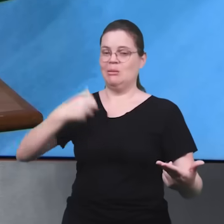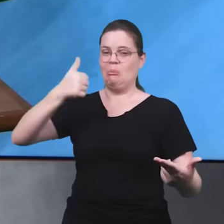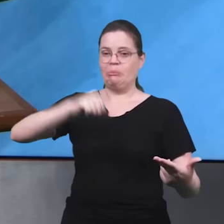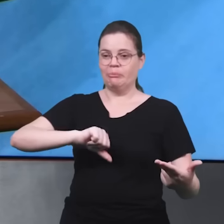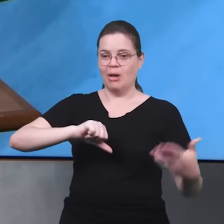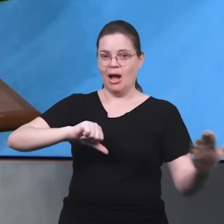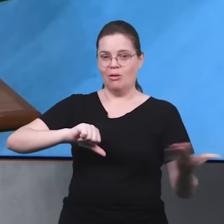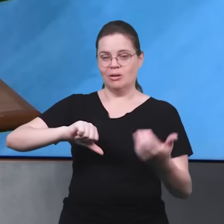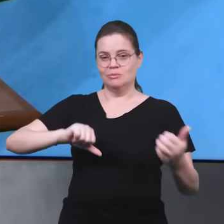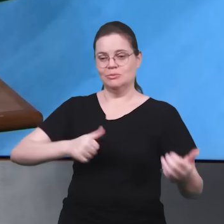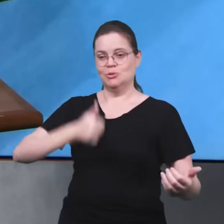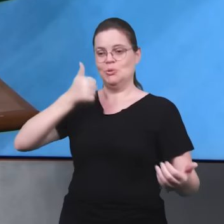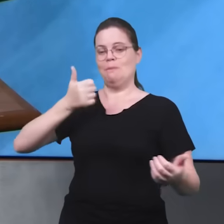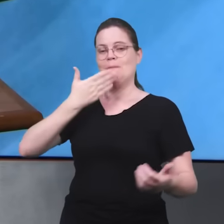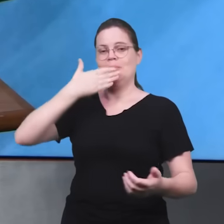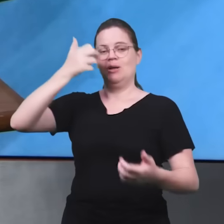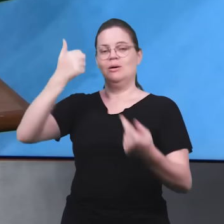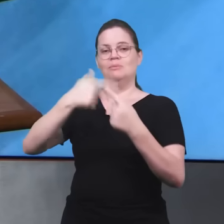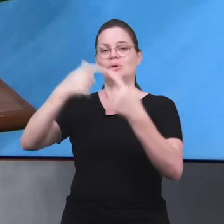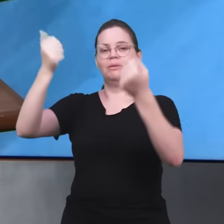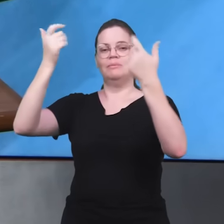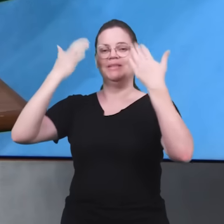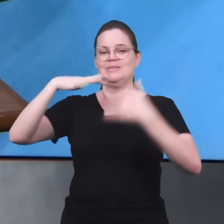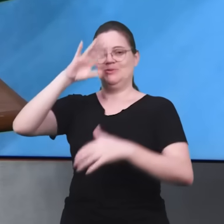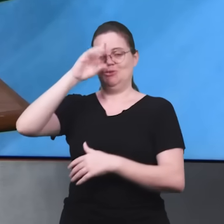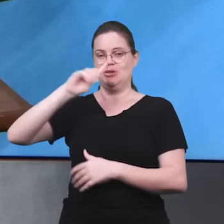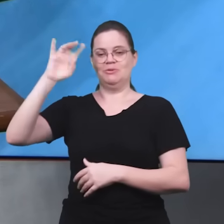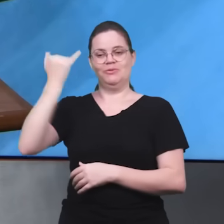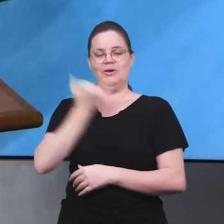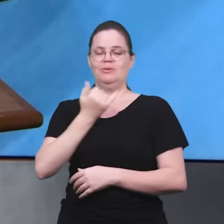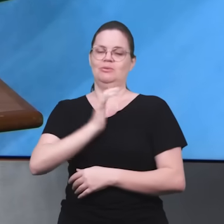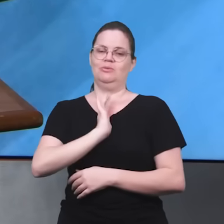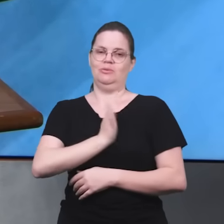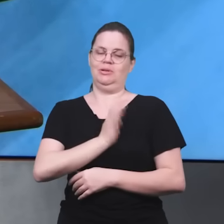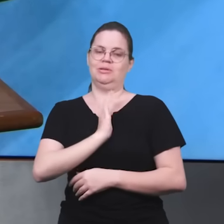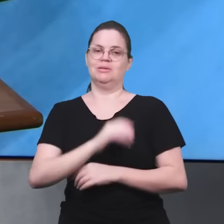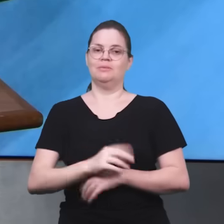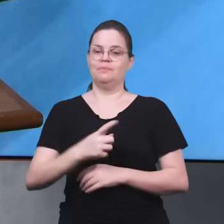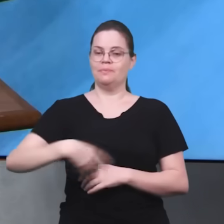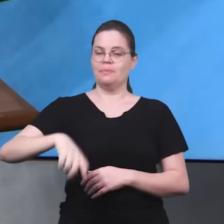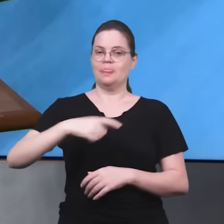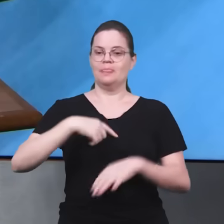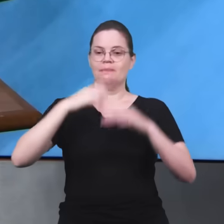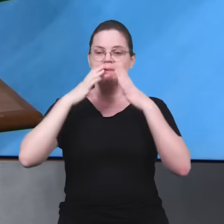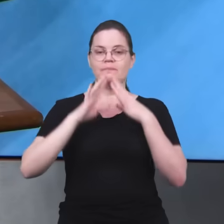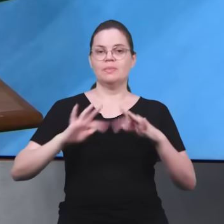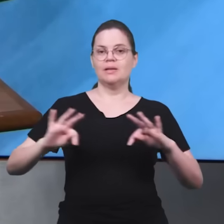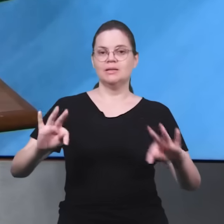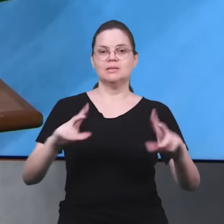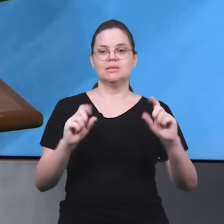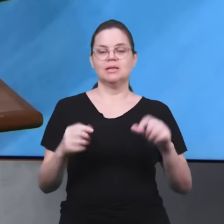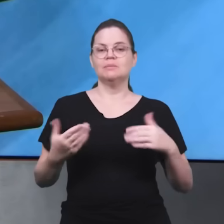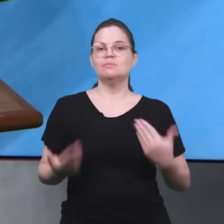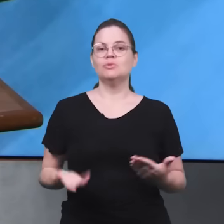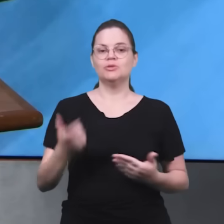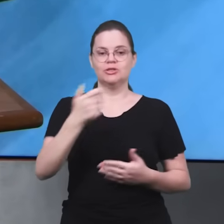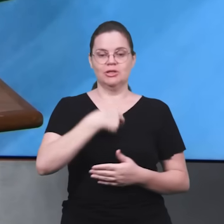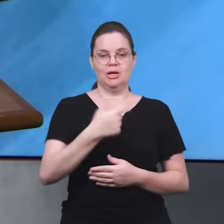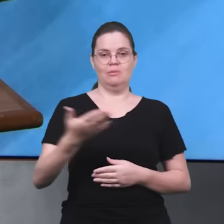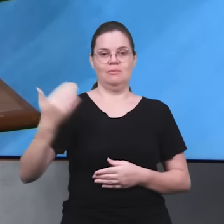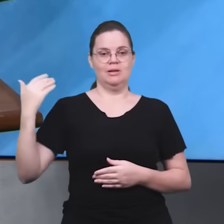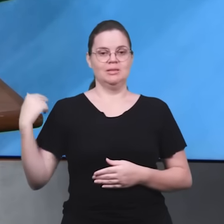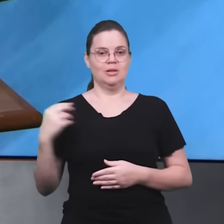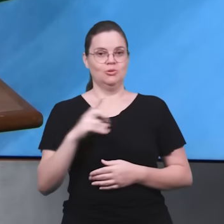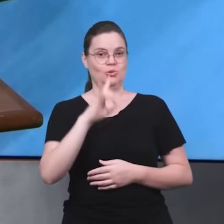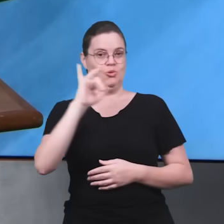e agora nós temos o que levar, o testemunho nosso daquele que estava morto, daquele que reviveu, daquele que foi abandonado,